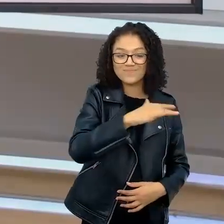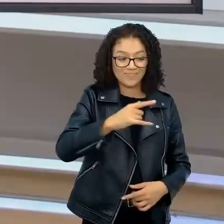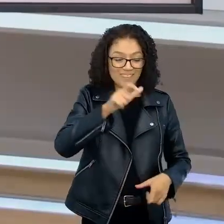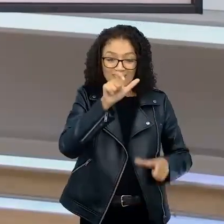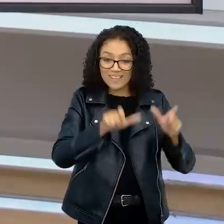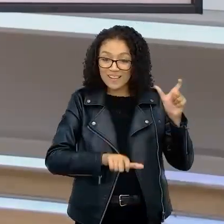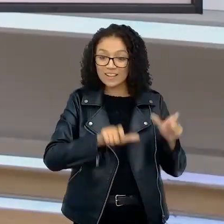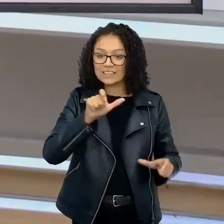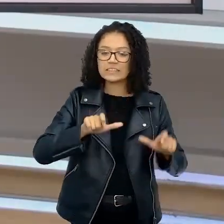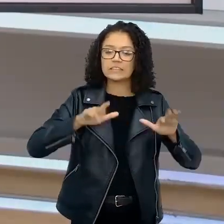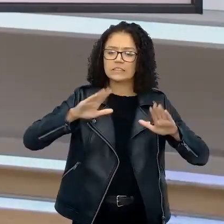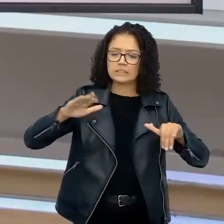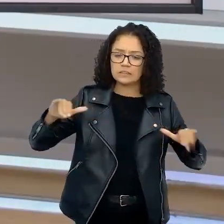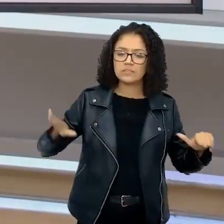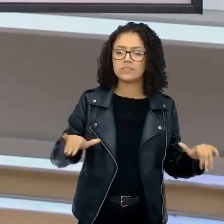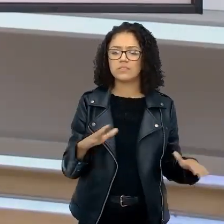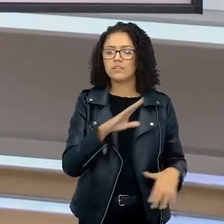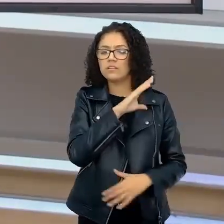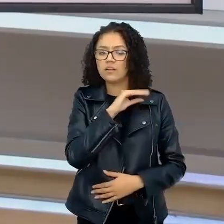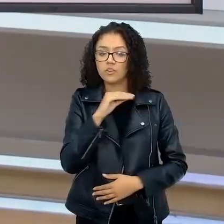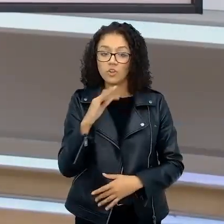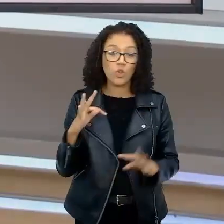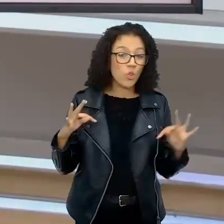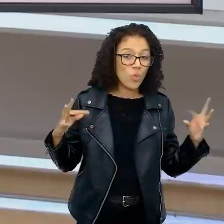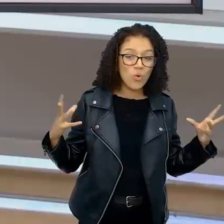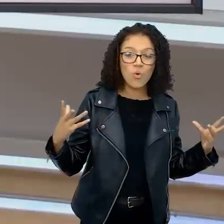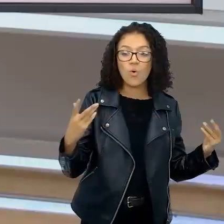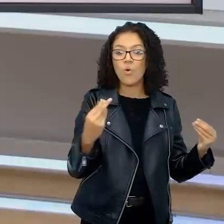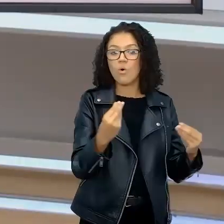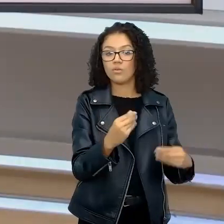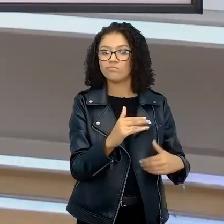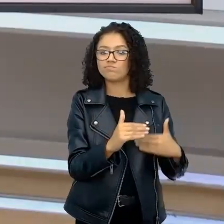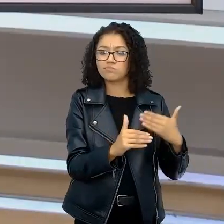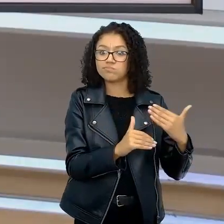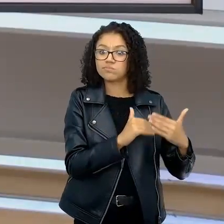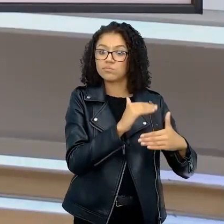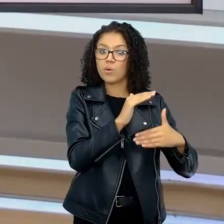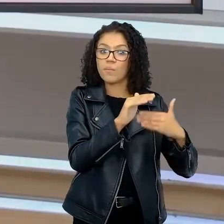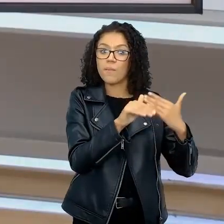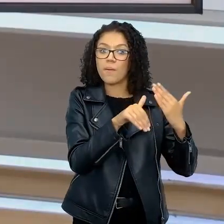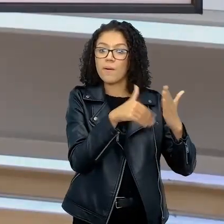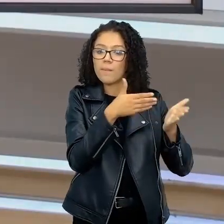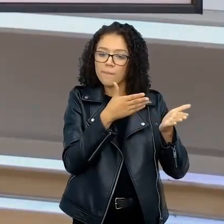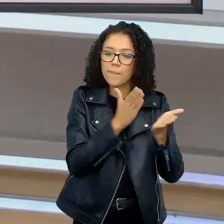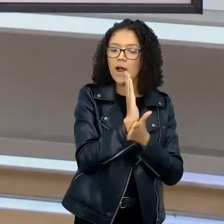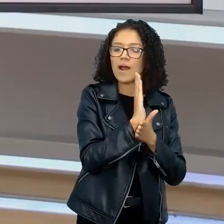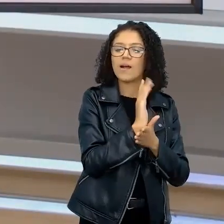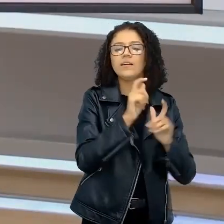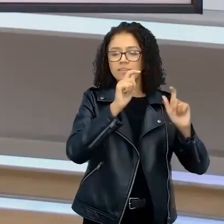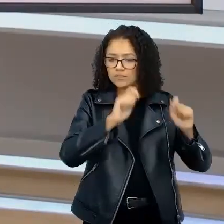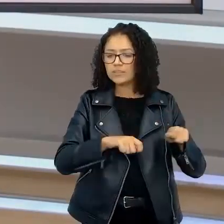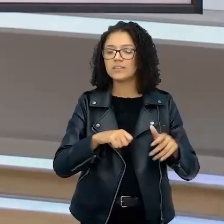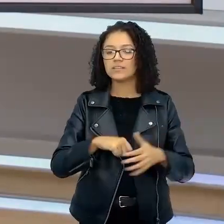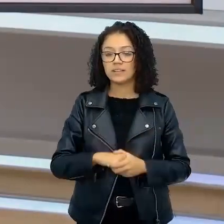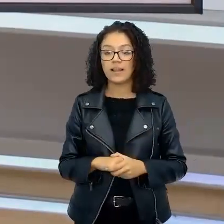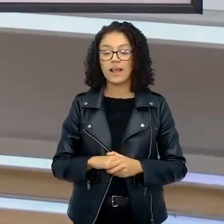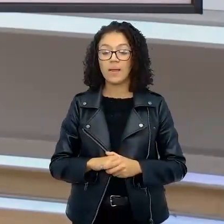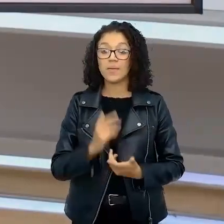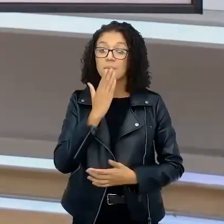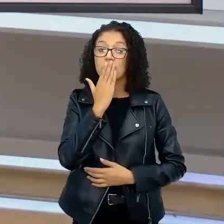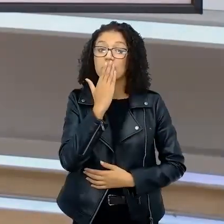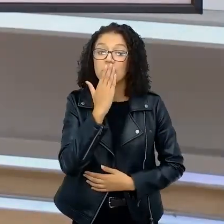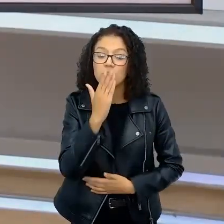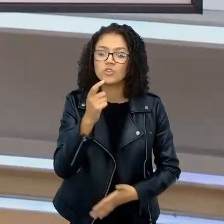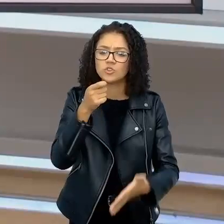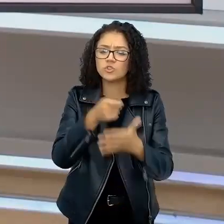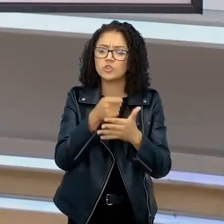crianças e adolescentes, essas proposições podem ser feitas para o município, né? Exigindo que esse